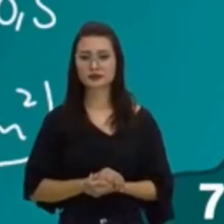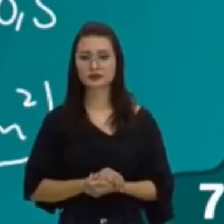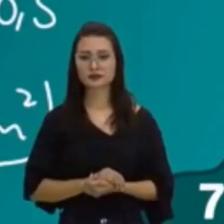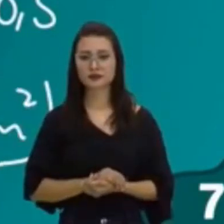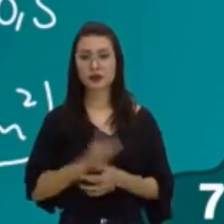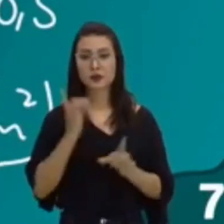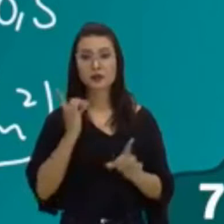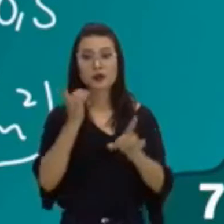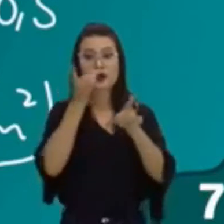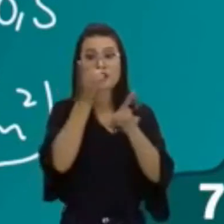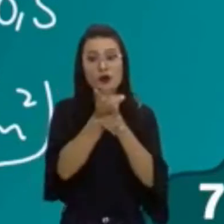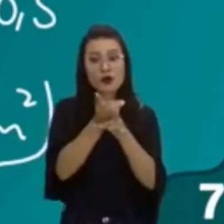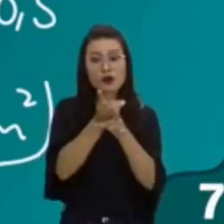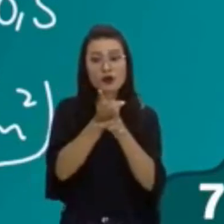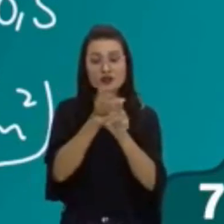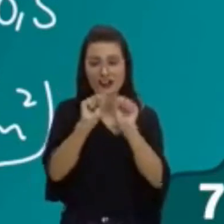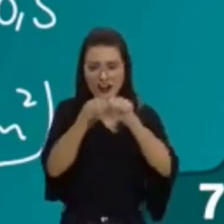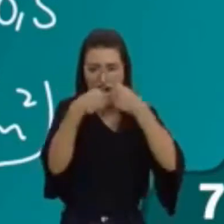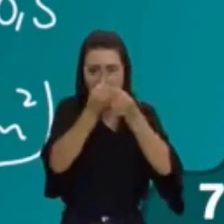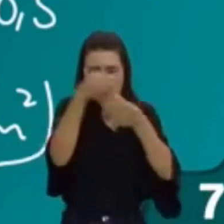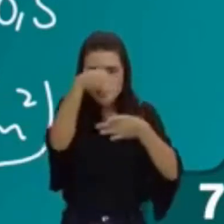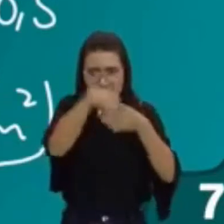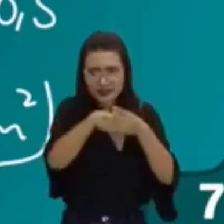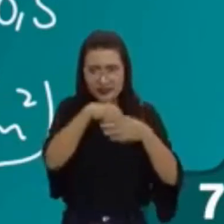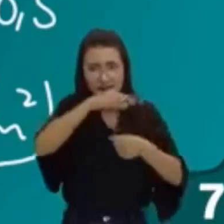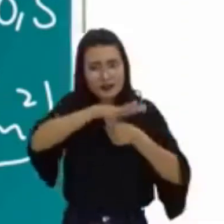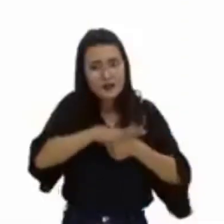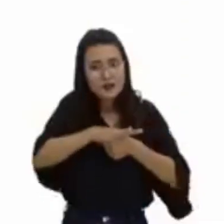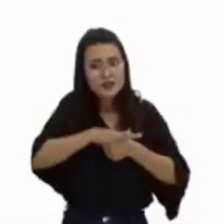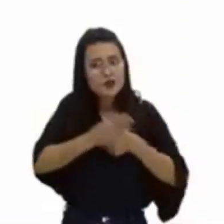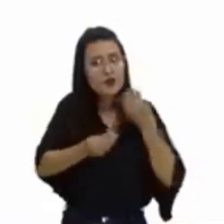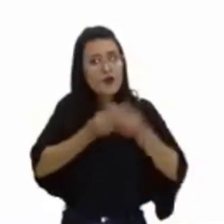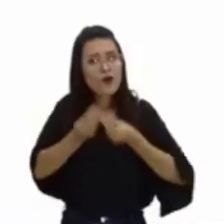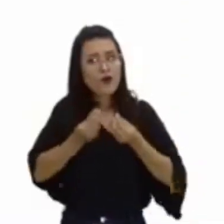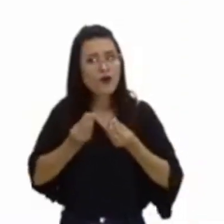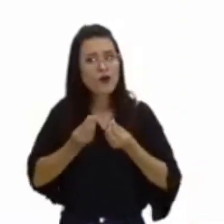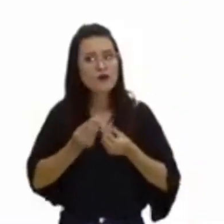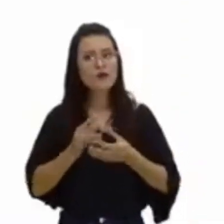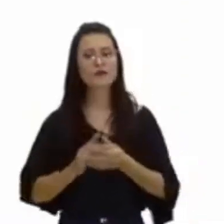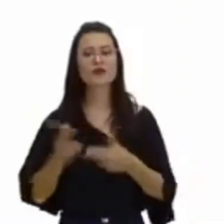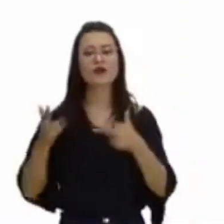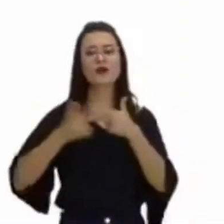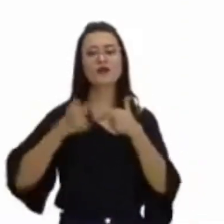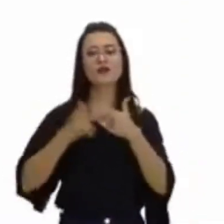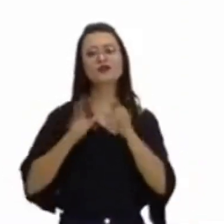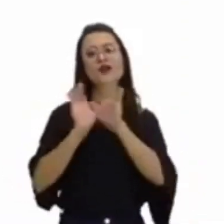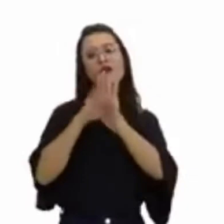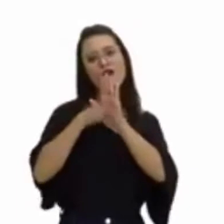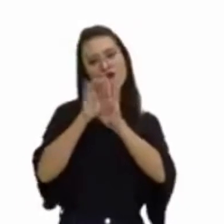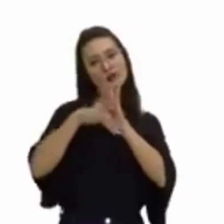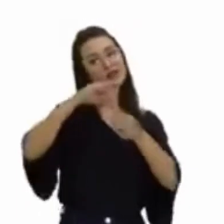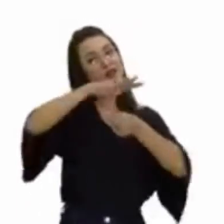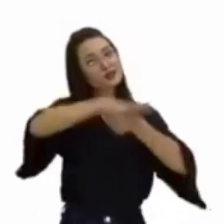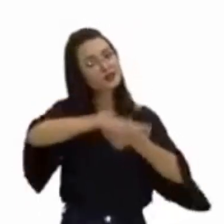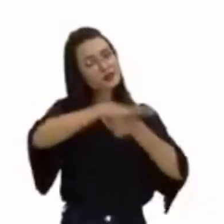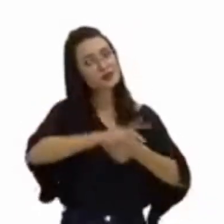Para encontrar a força exercida, aí nós vamos usar a definição de pressão.